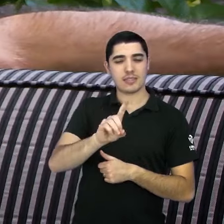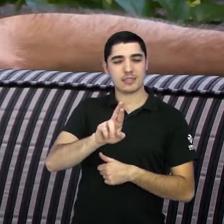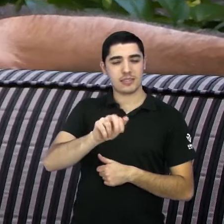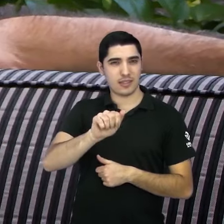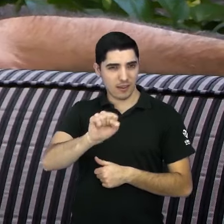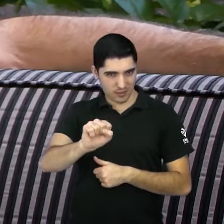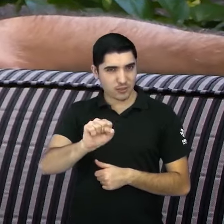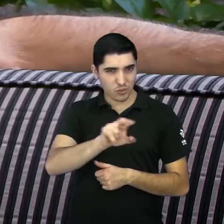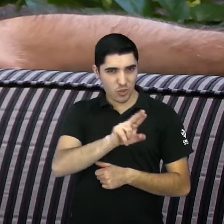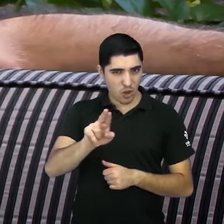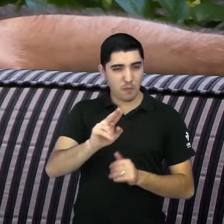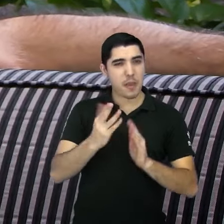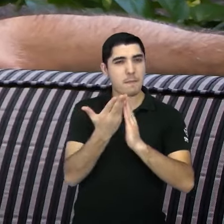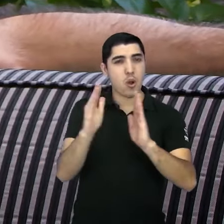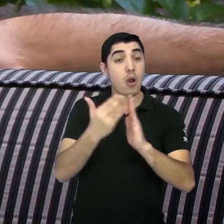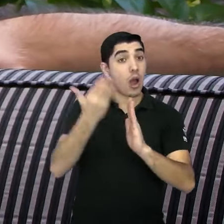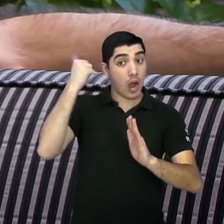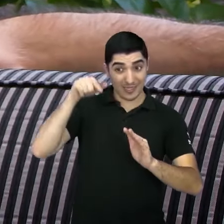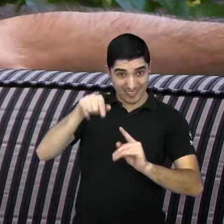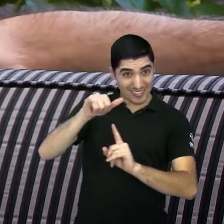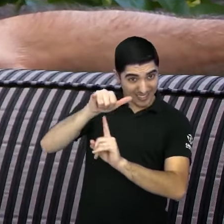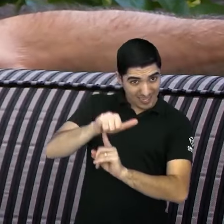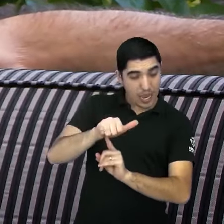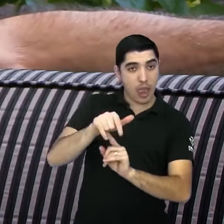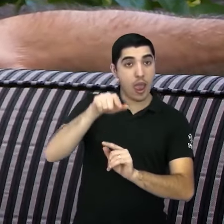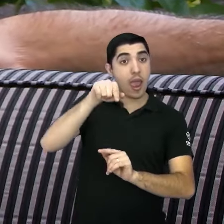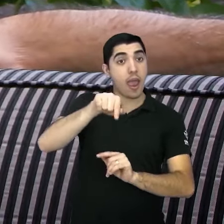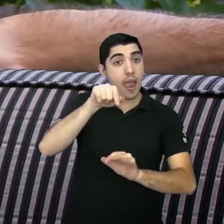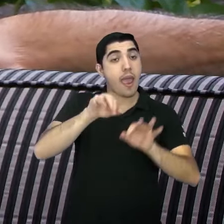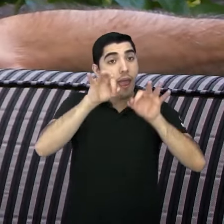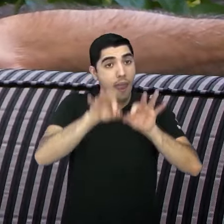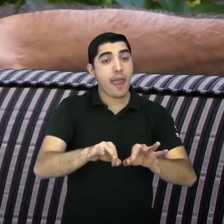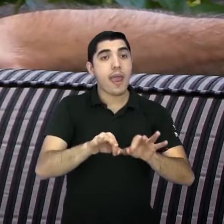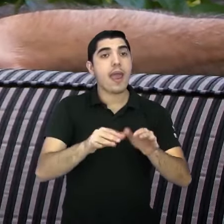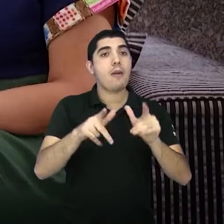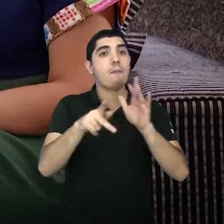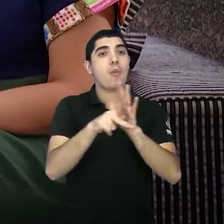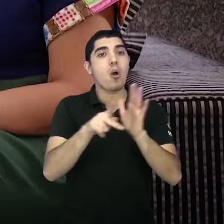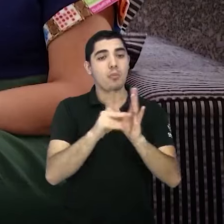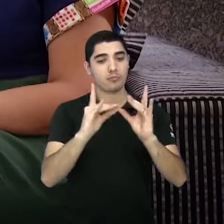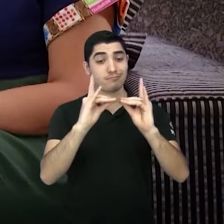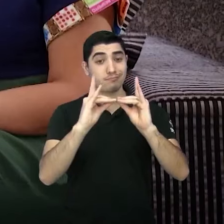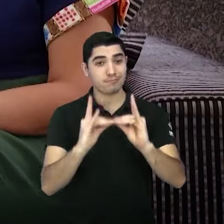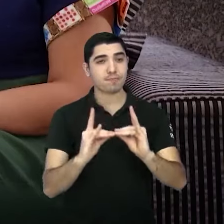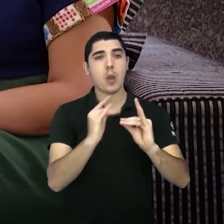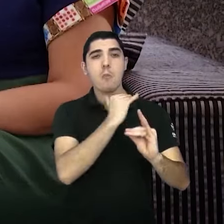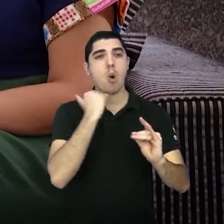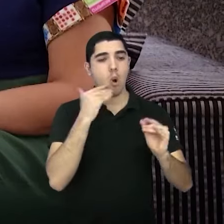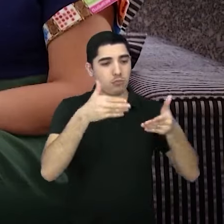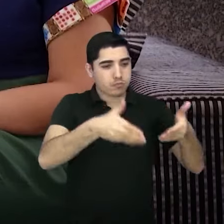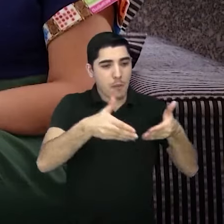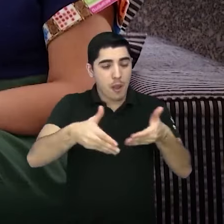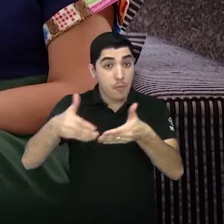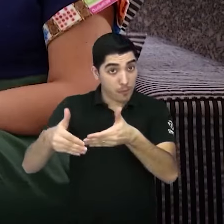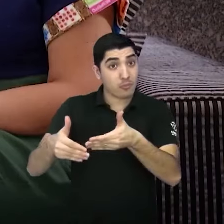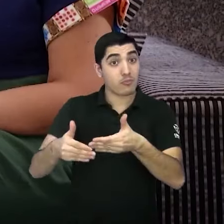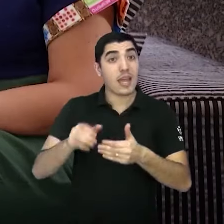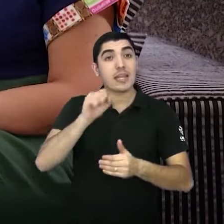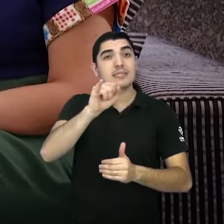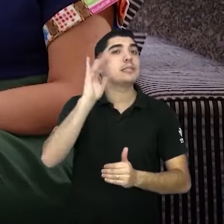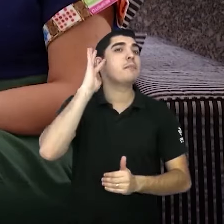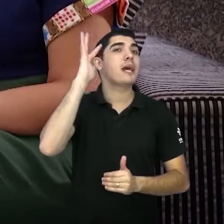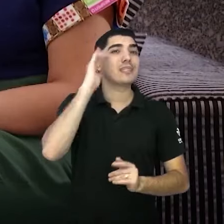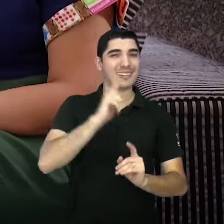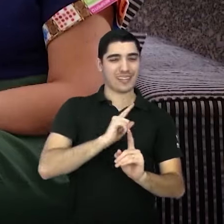a portaria número 2 do Parque Santos Dumont, era o velório do Sanatório Esra. Então você vinha com o olho aceso, porque